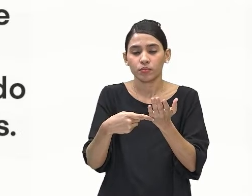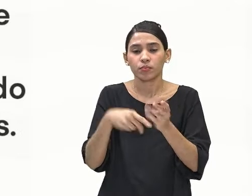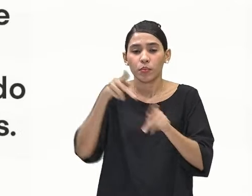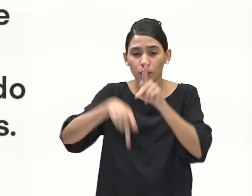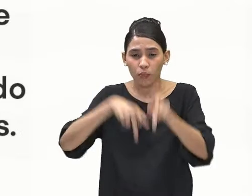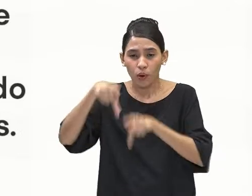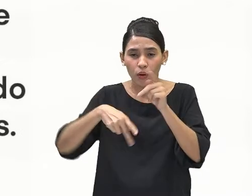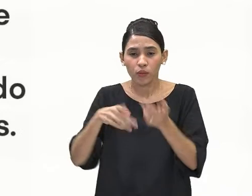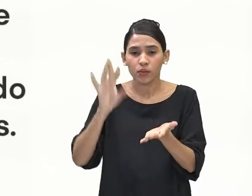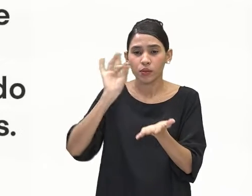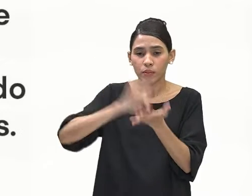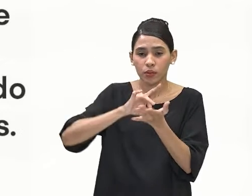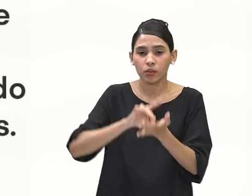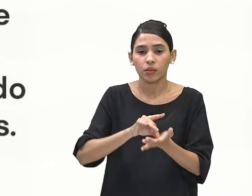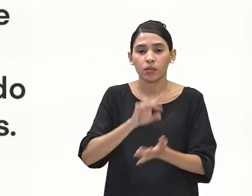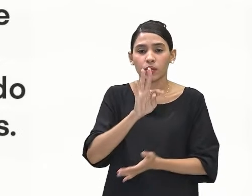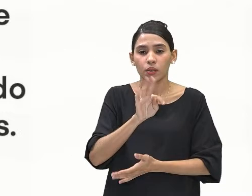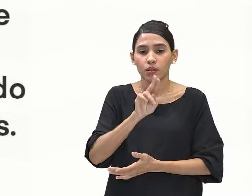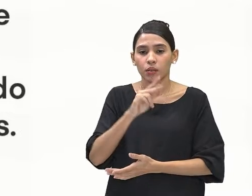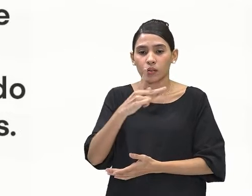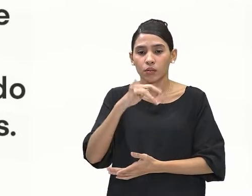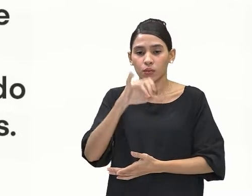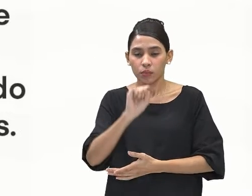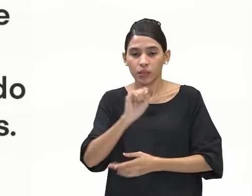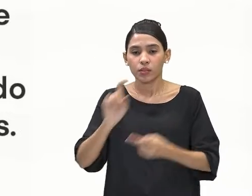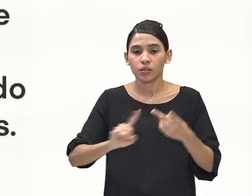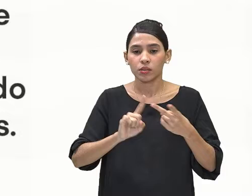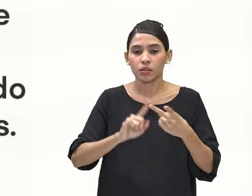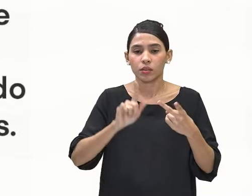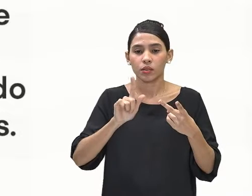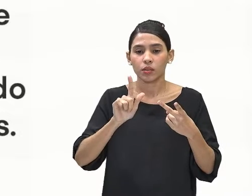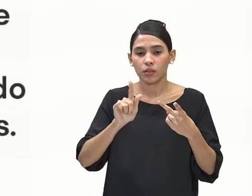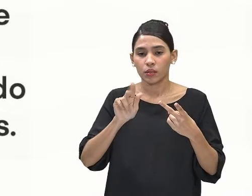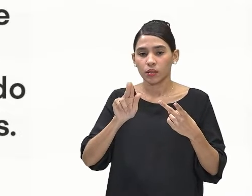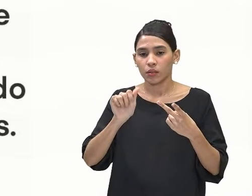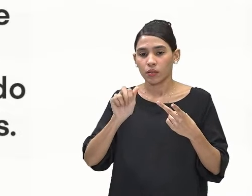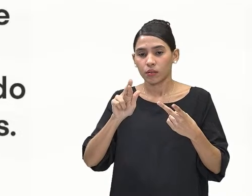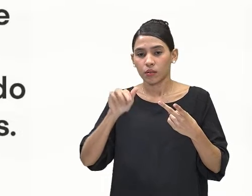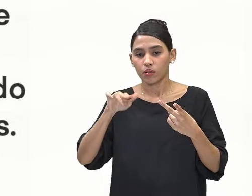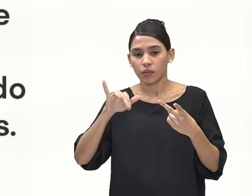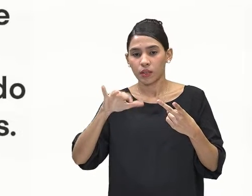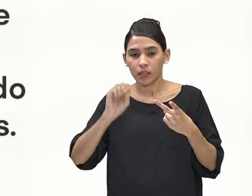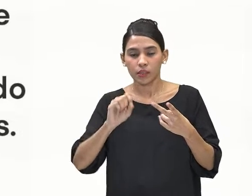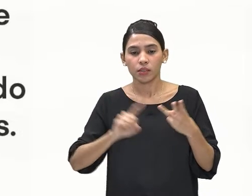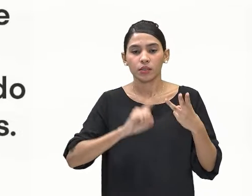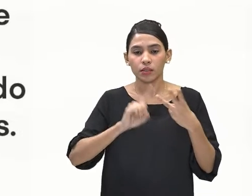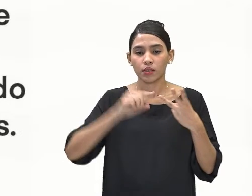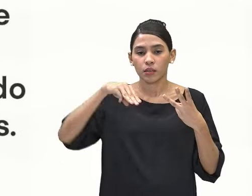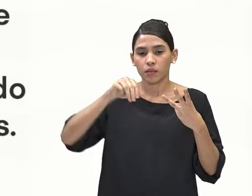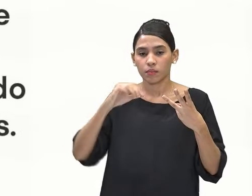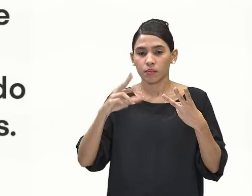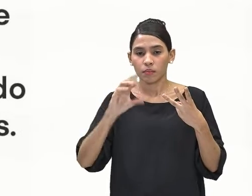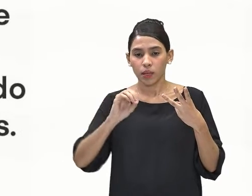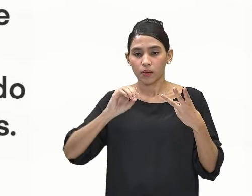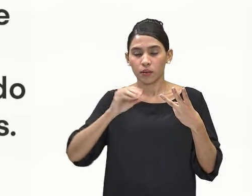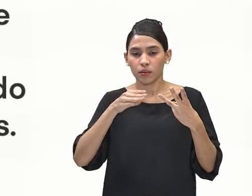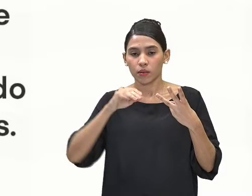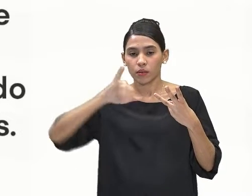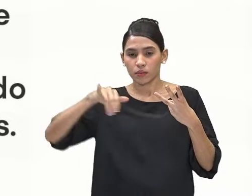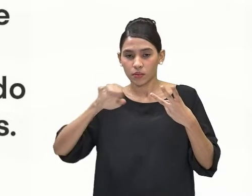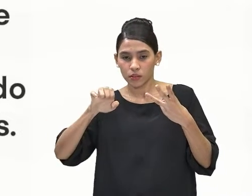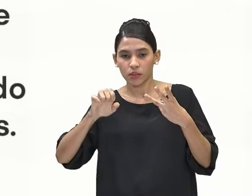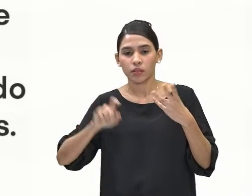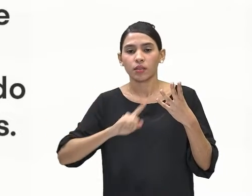povos originários. Tupis, guaranis, a gente vai ter na região litorânea os macrogéus, tapuias, no